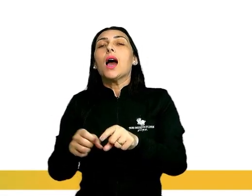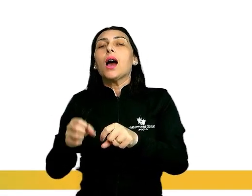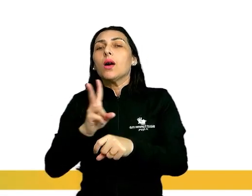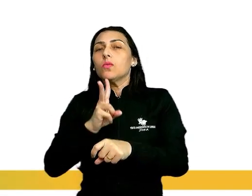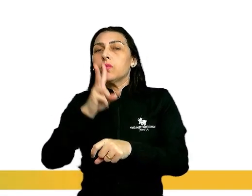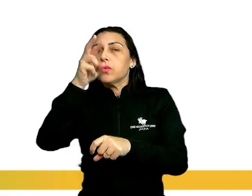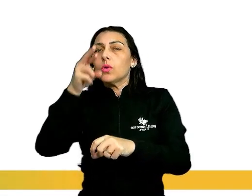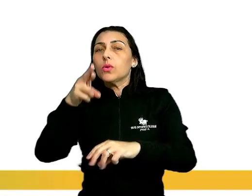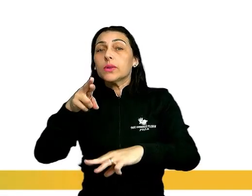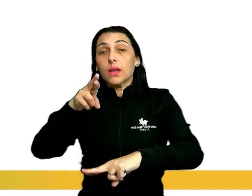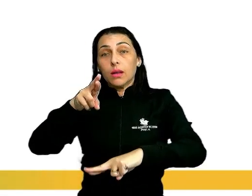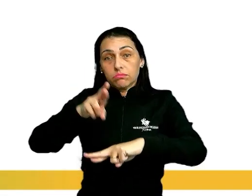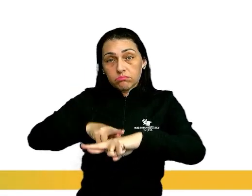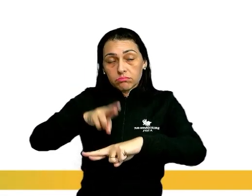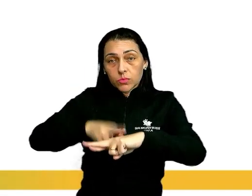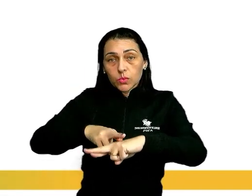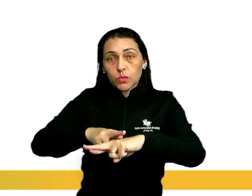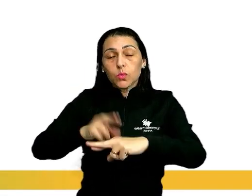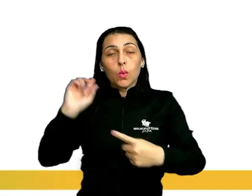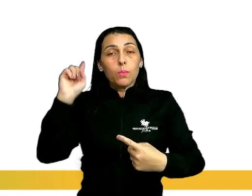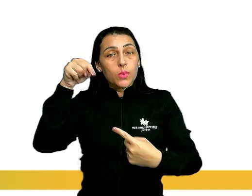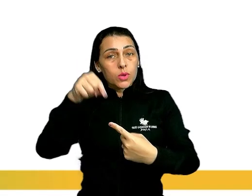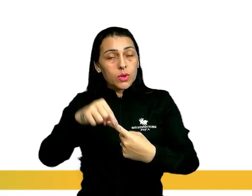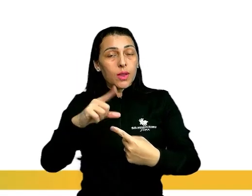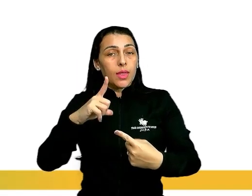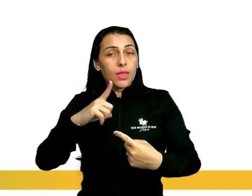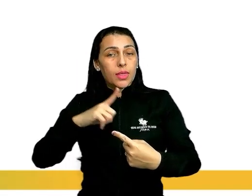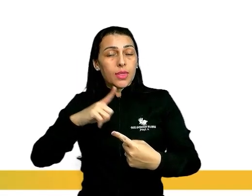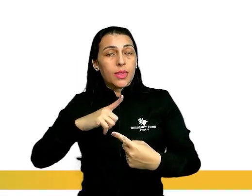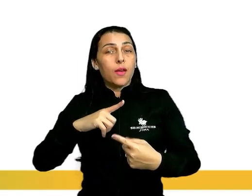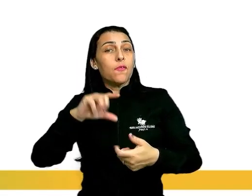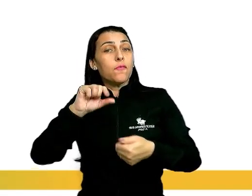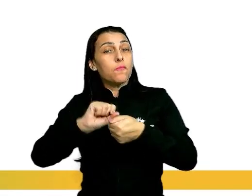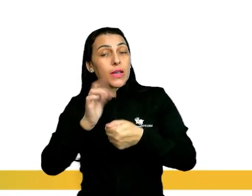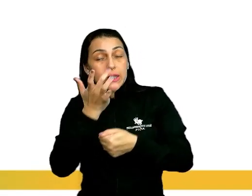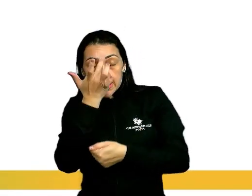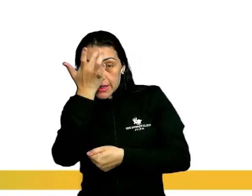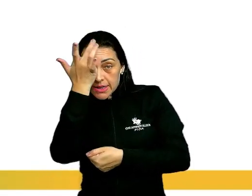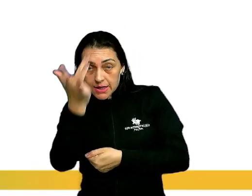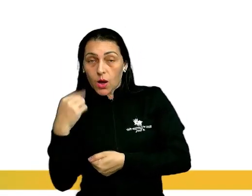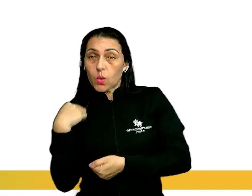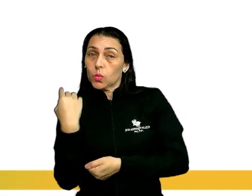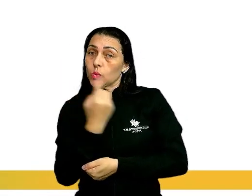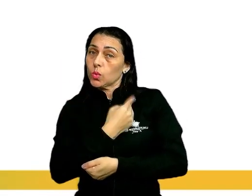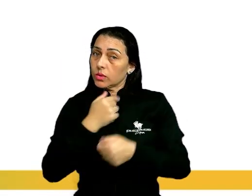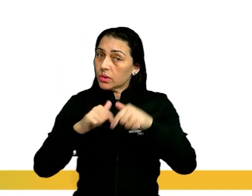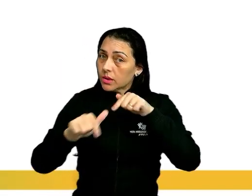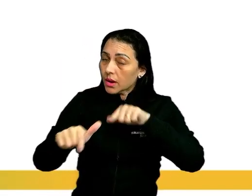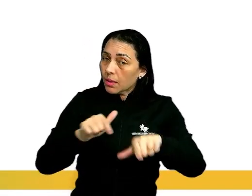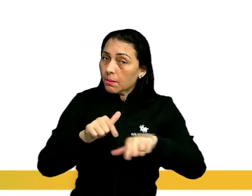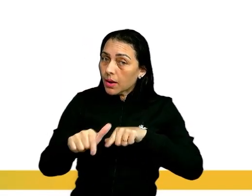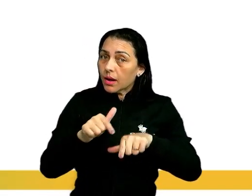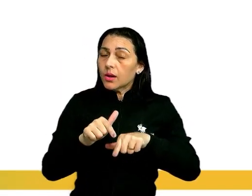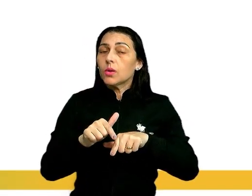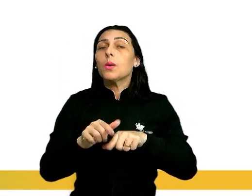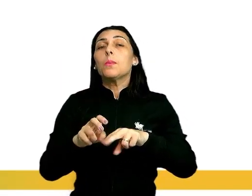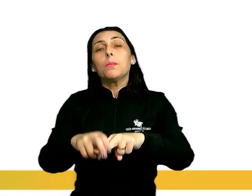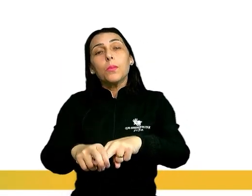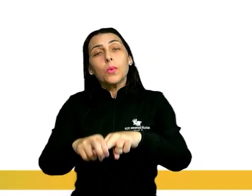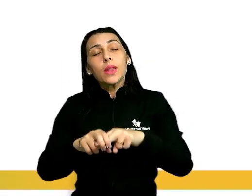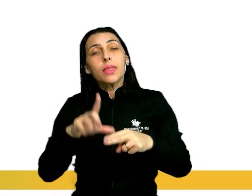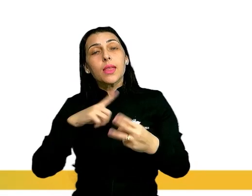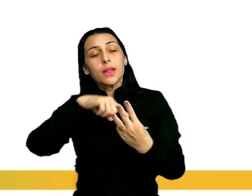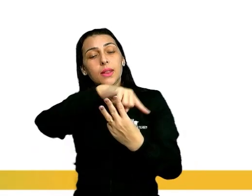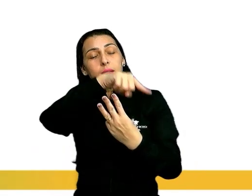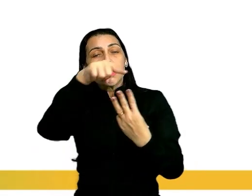o seu objetivo de forma geral é obter uma vantagem mecânica é facilitar o nosso trabalho por isso que nós temos aqui